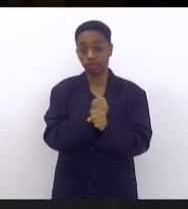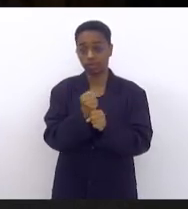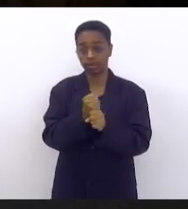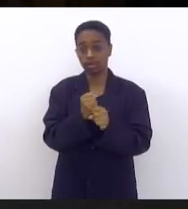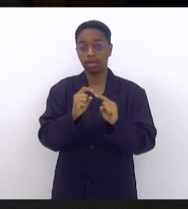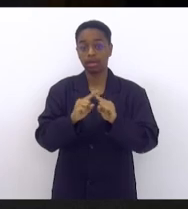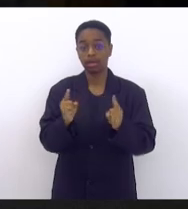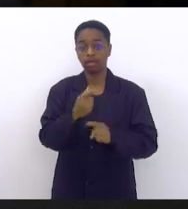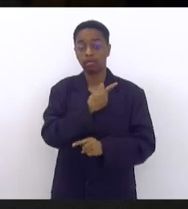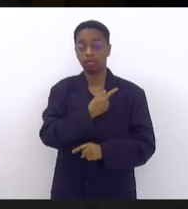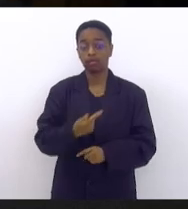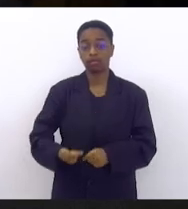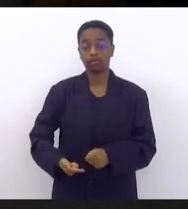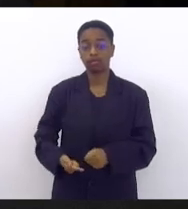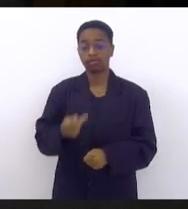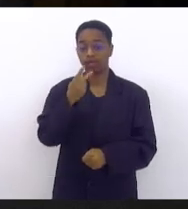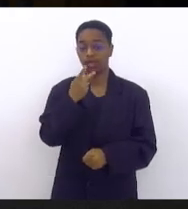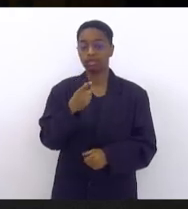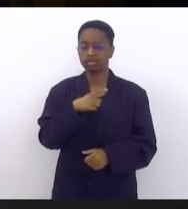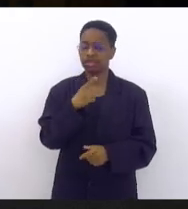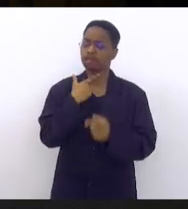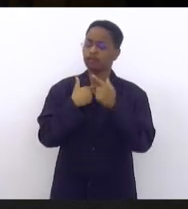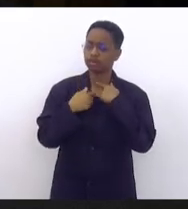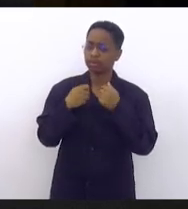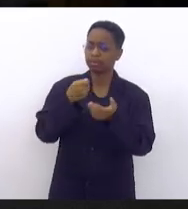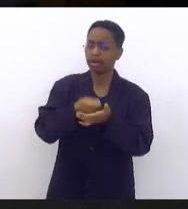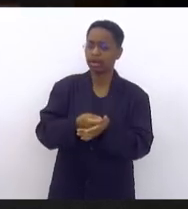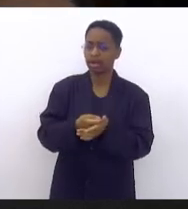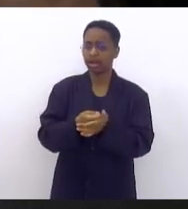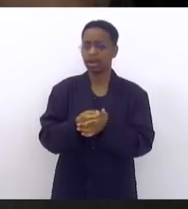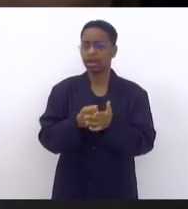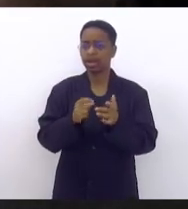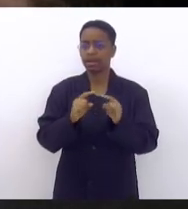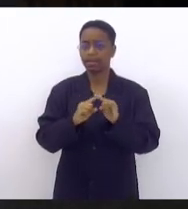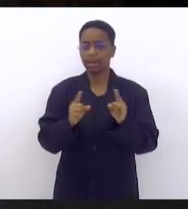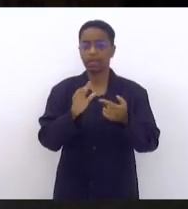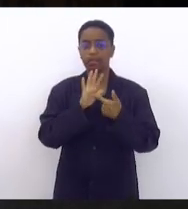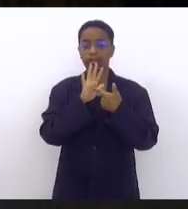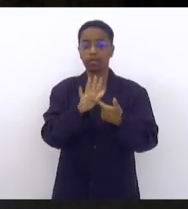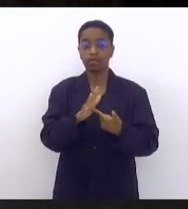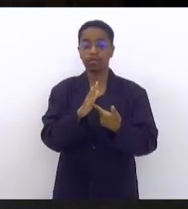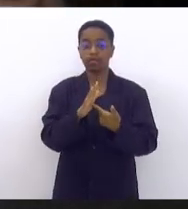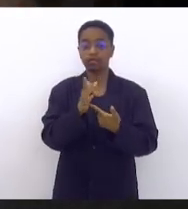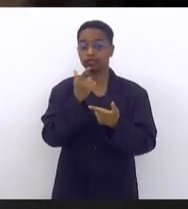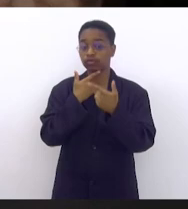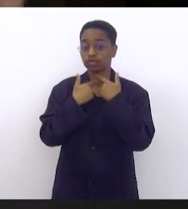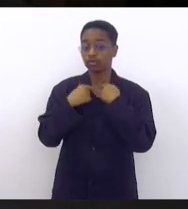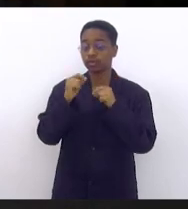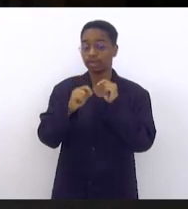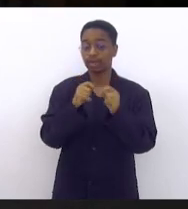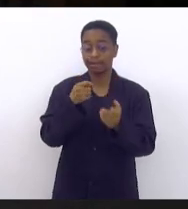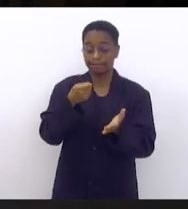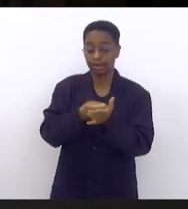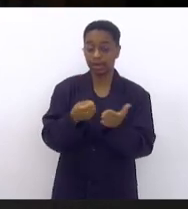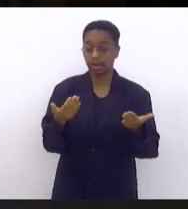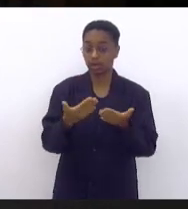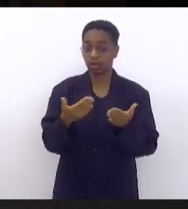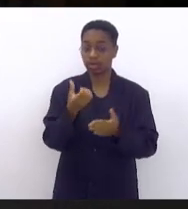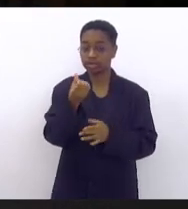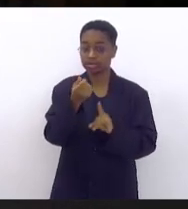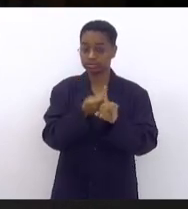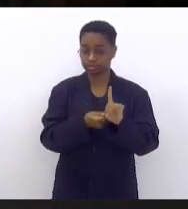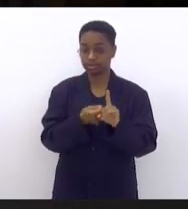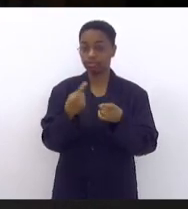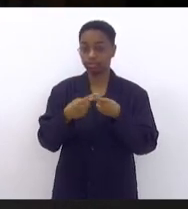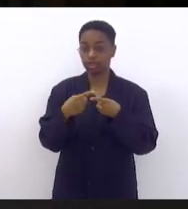O governo diz que tem vontade de pagar. É uma demonstração de boa vontade fazer o pagamento da parcela deste ano. Já que já está